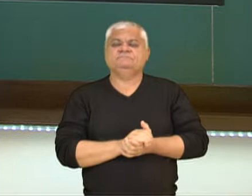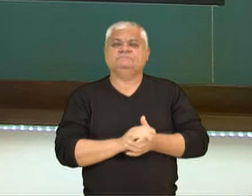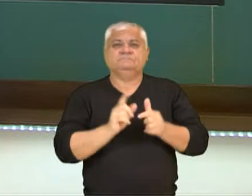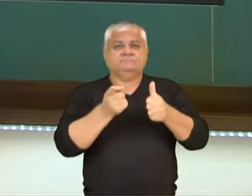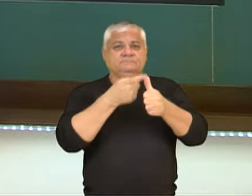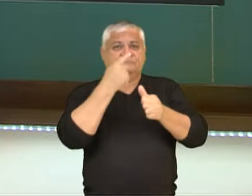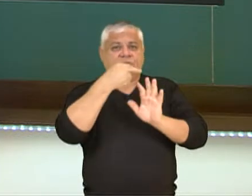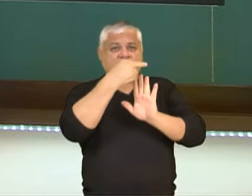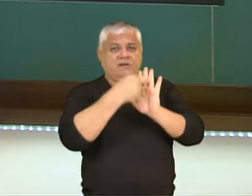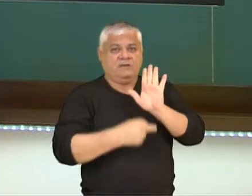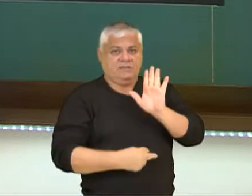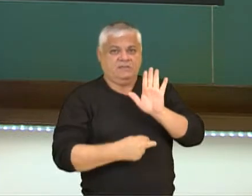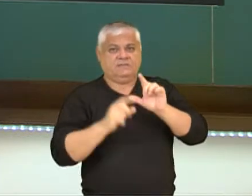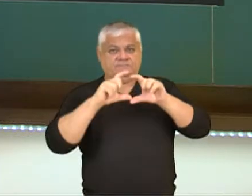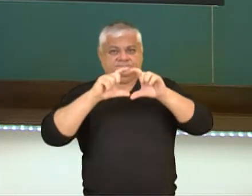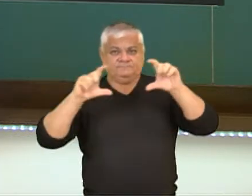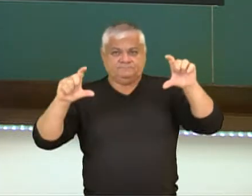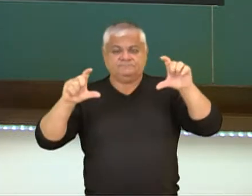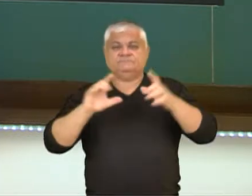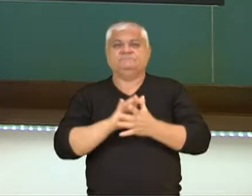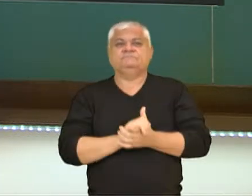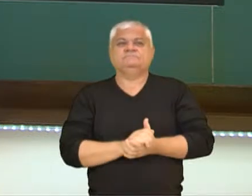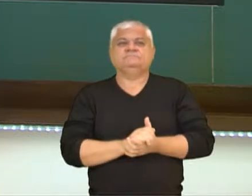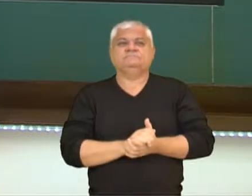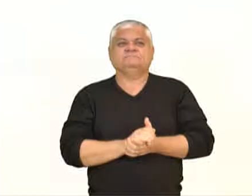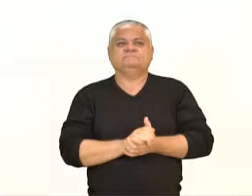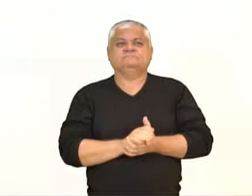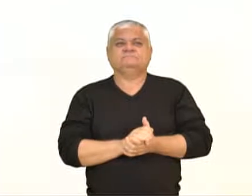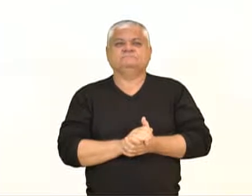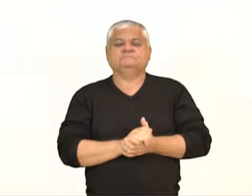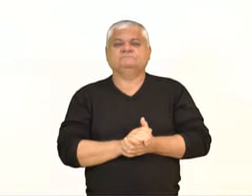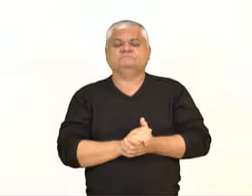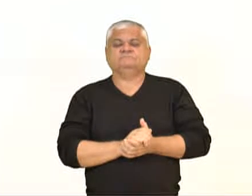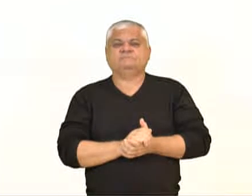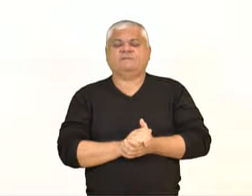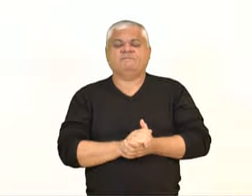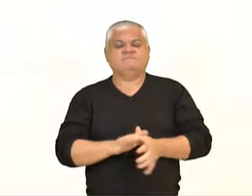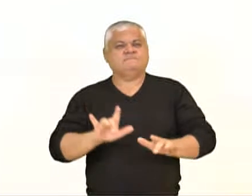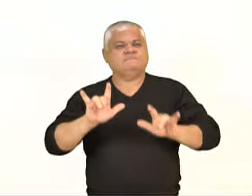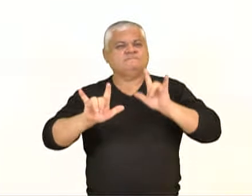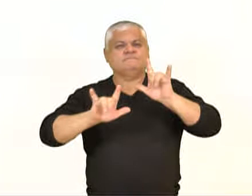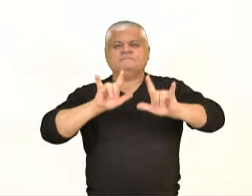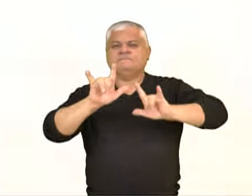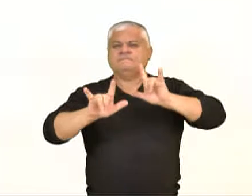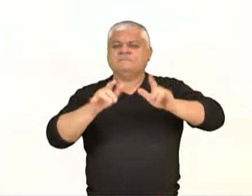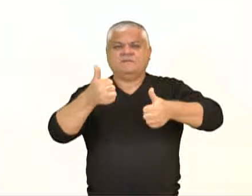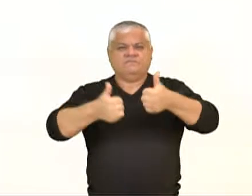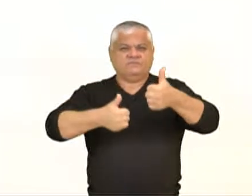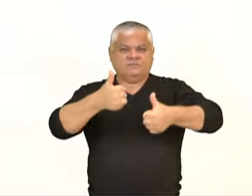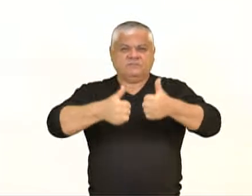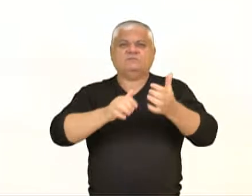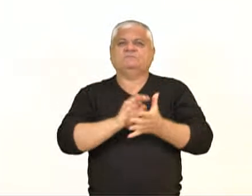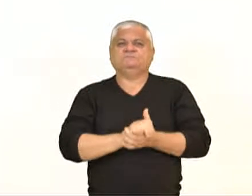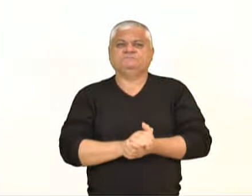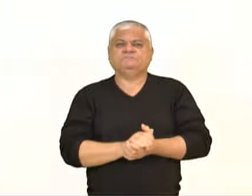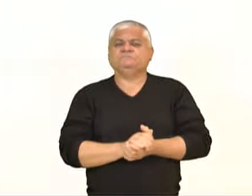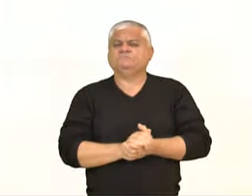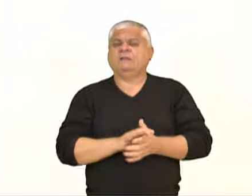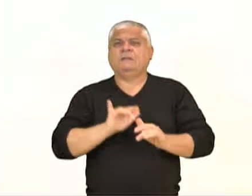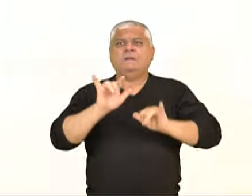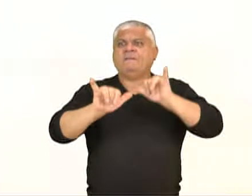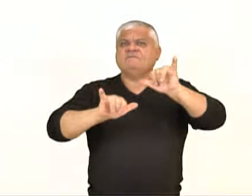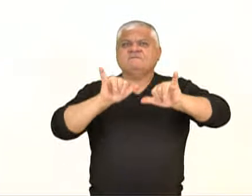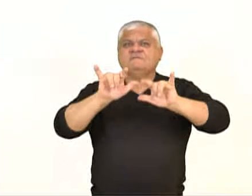primeiro parágrafo, o primeiro fragmento desse nosso artigo. Paixão por futebol é o título. A paixão por